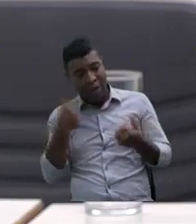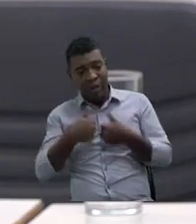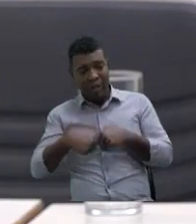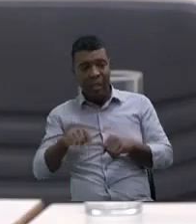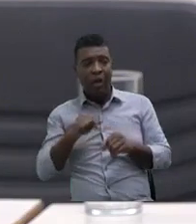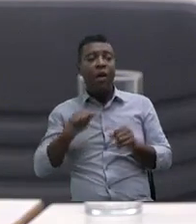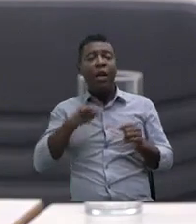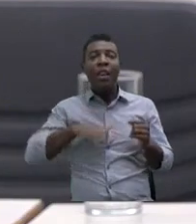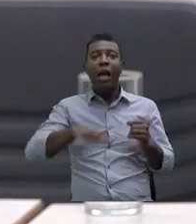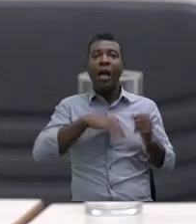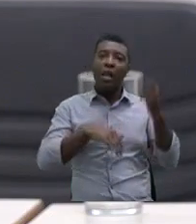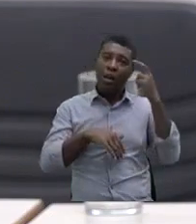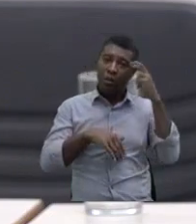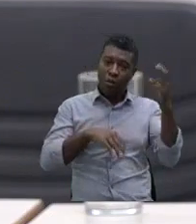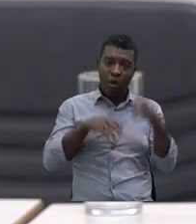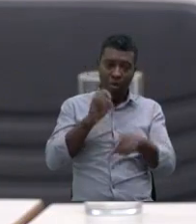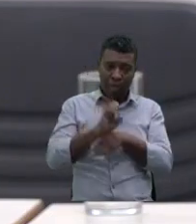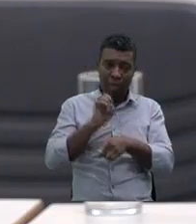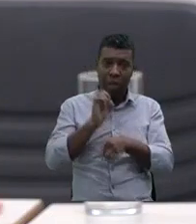não sabem como